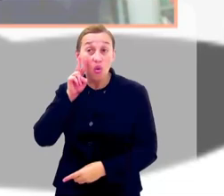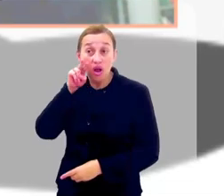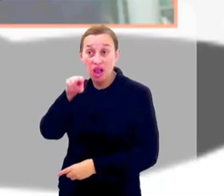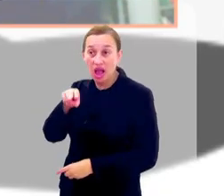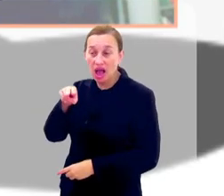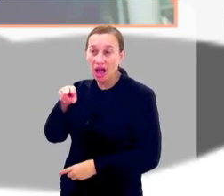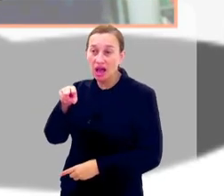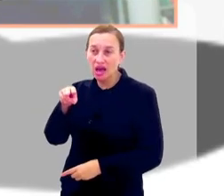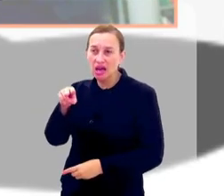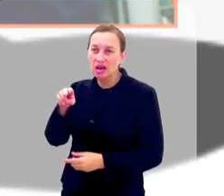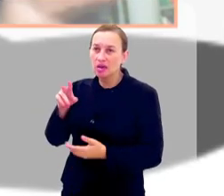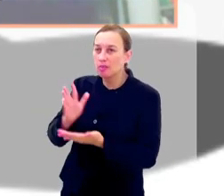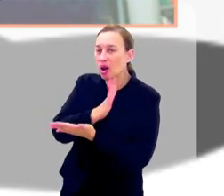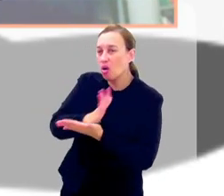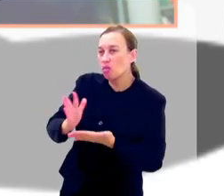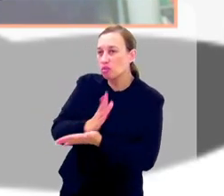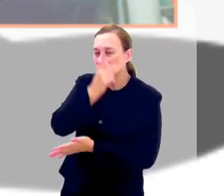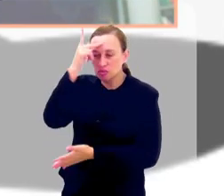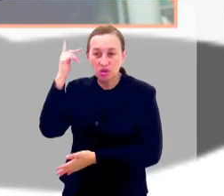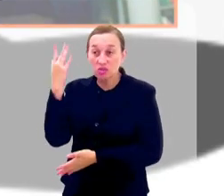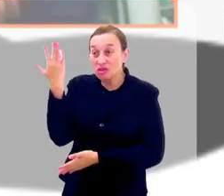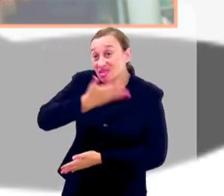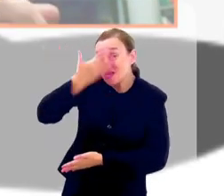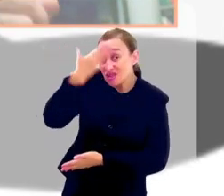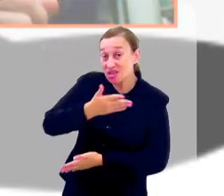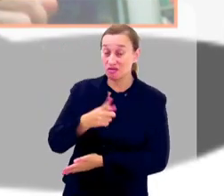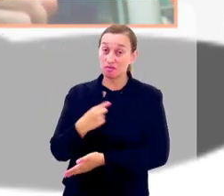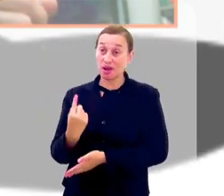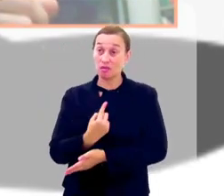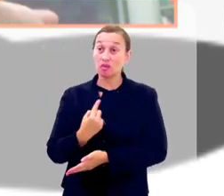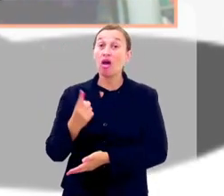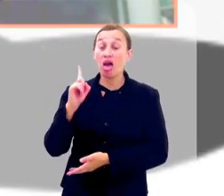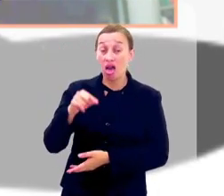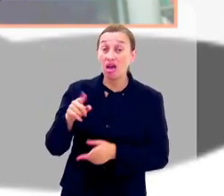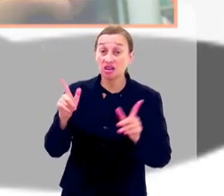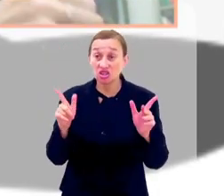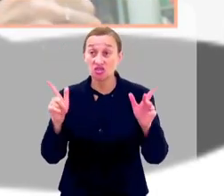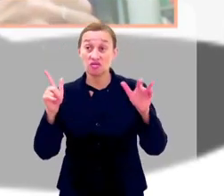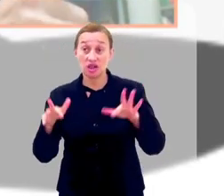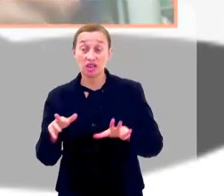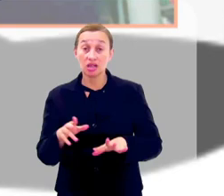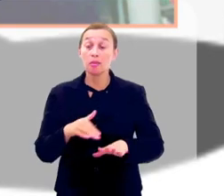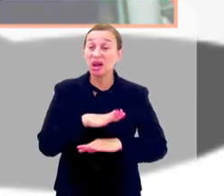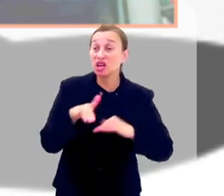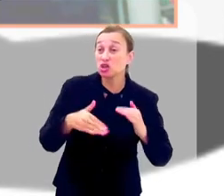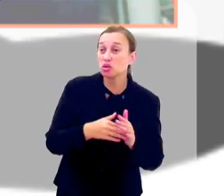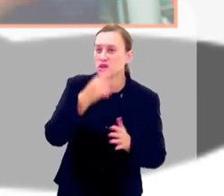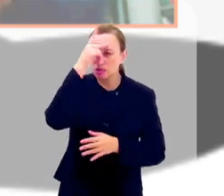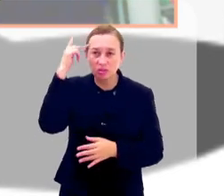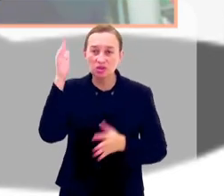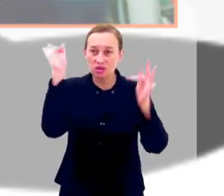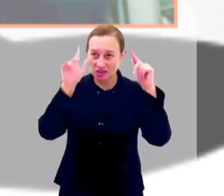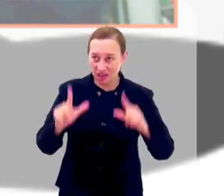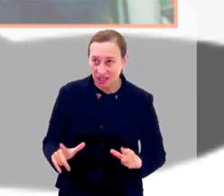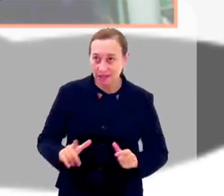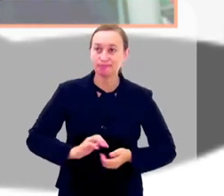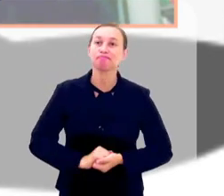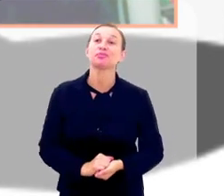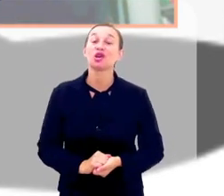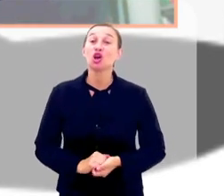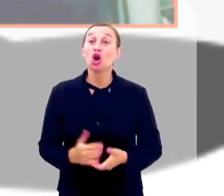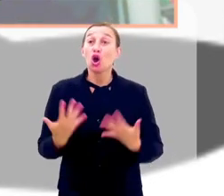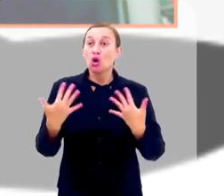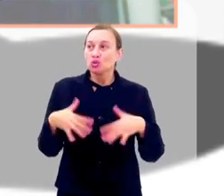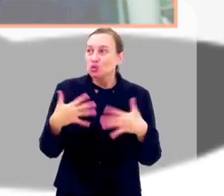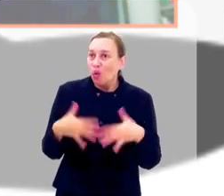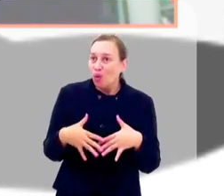desafie a olhar para aqueles que muitas vezes são invisíveis. Isso é muito importante e faz a diferença para que todo mundo possa ser